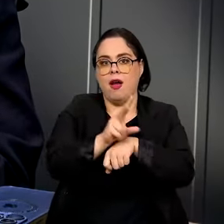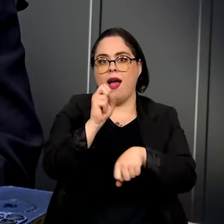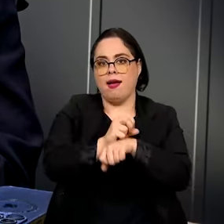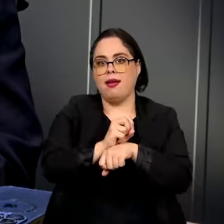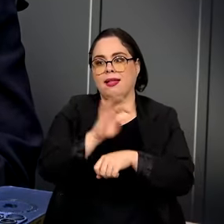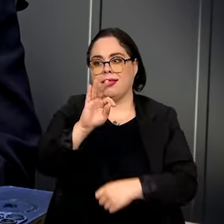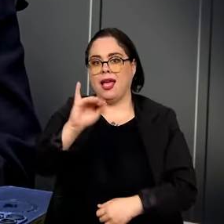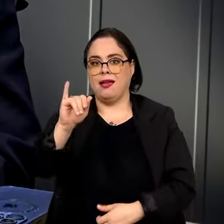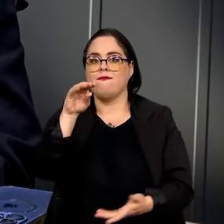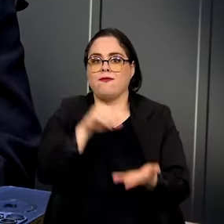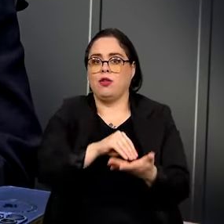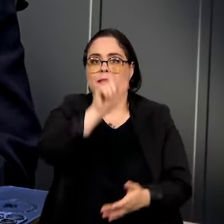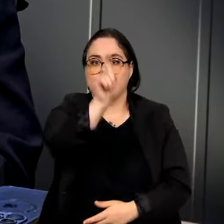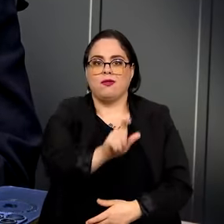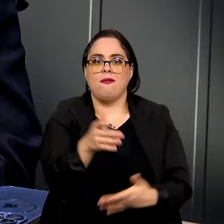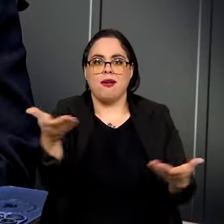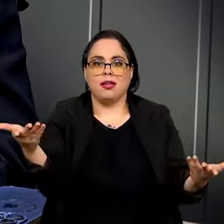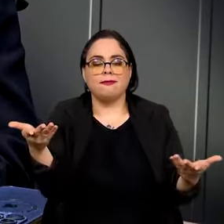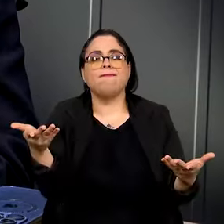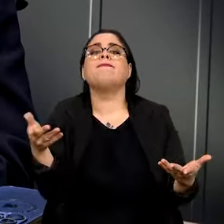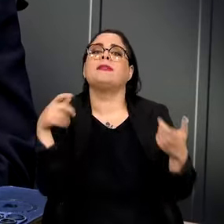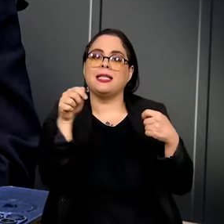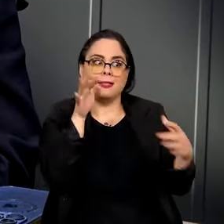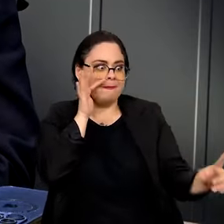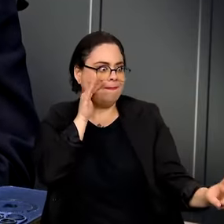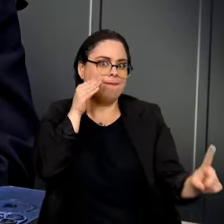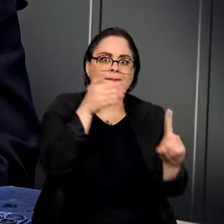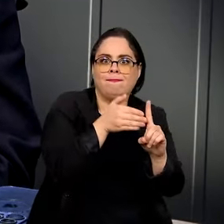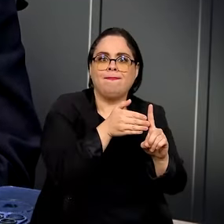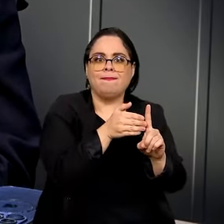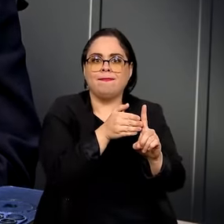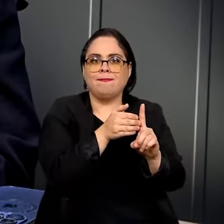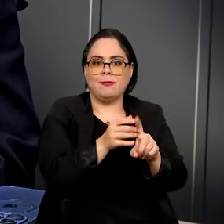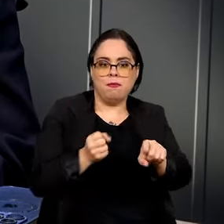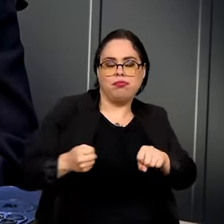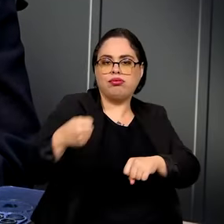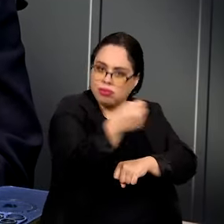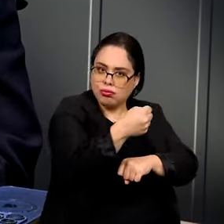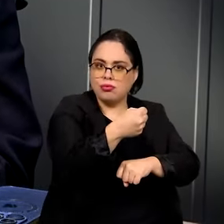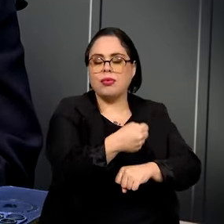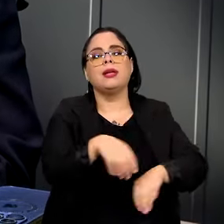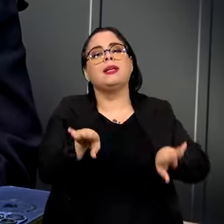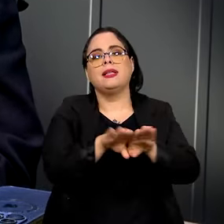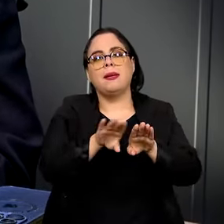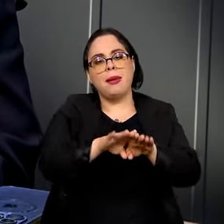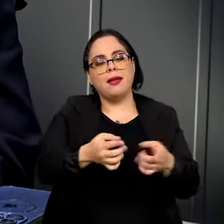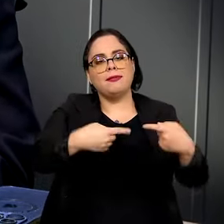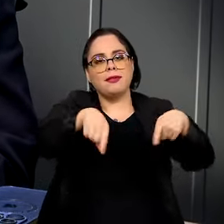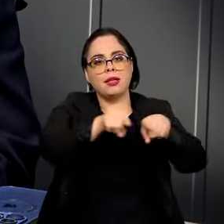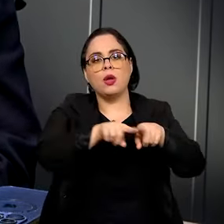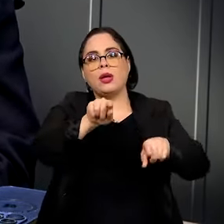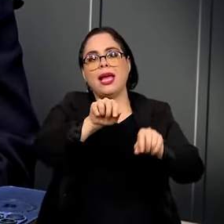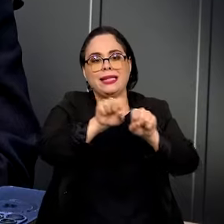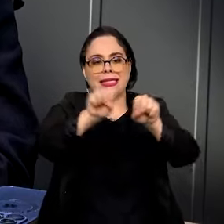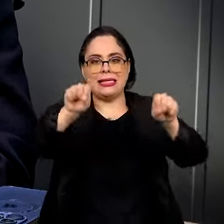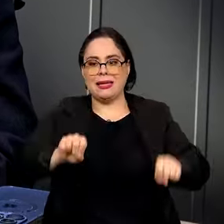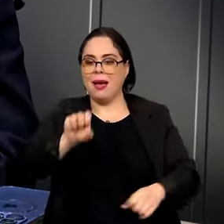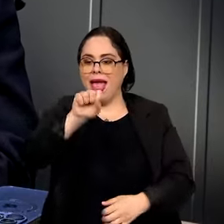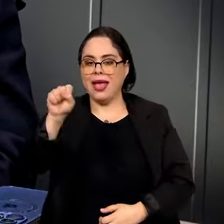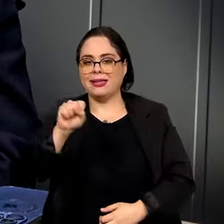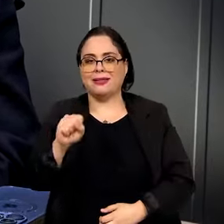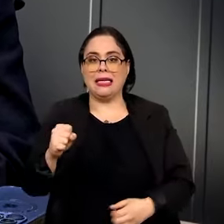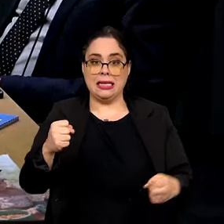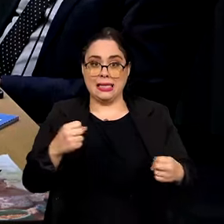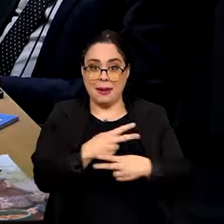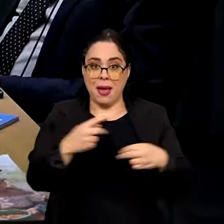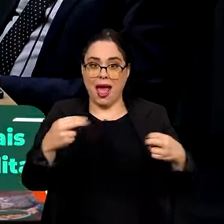vagas de ti não preenchidas então nós temos que visar essas vagas também como parceiro nós temos todo sistema s o